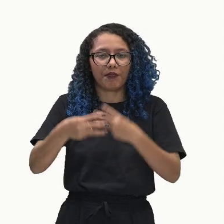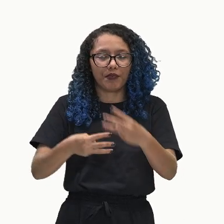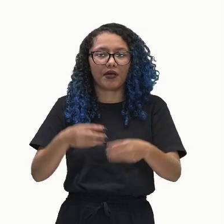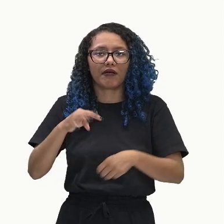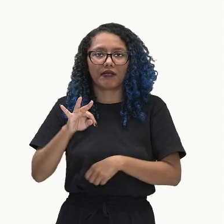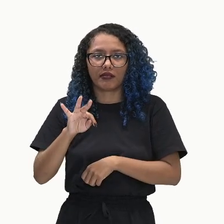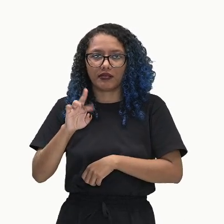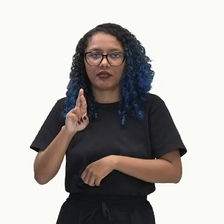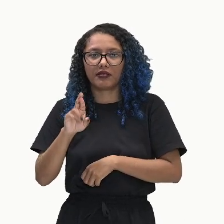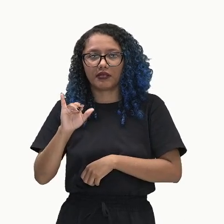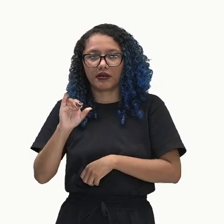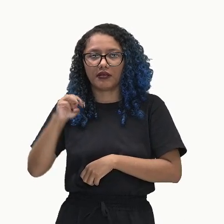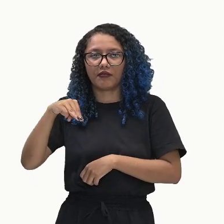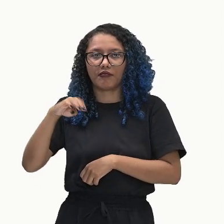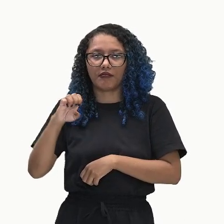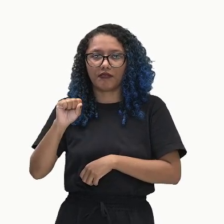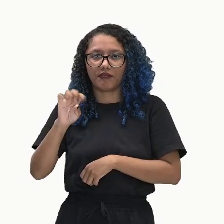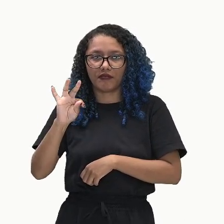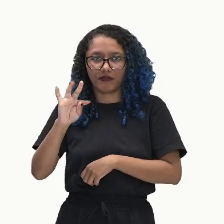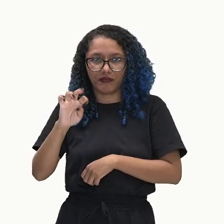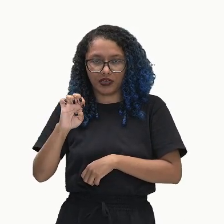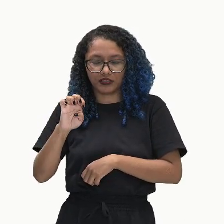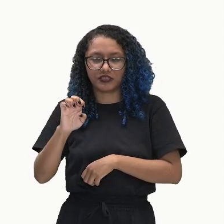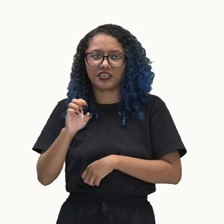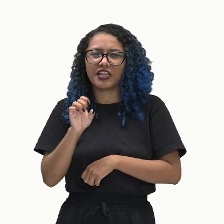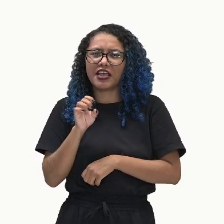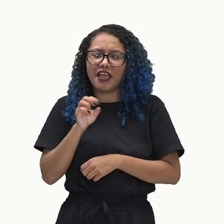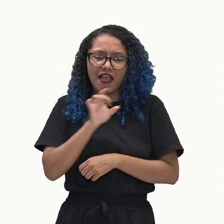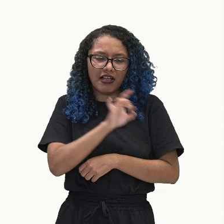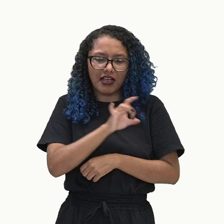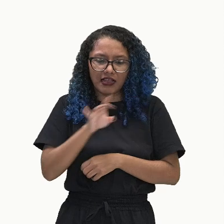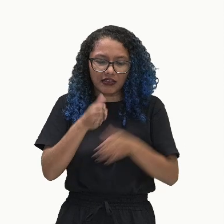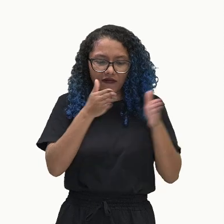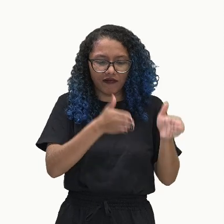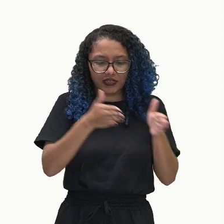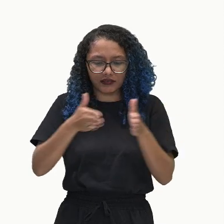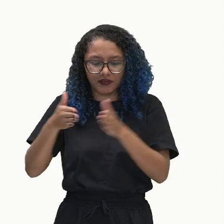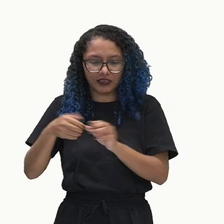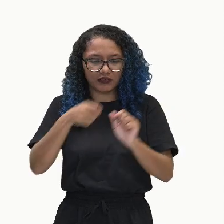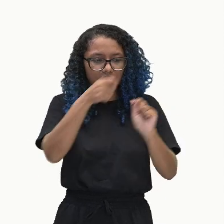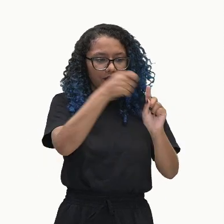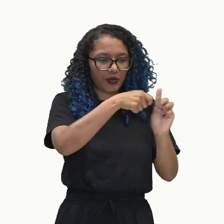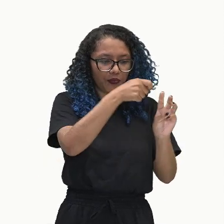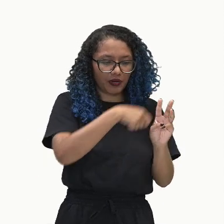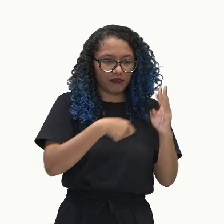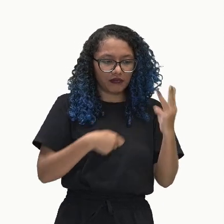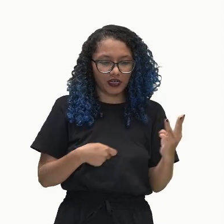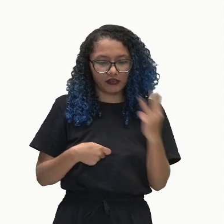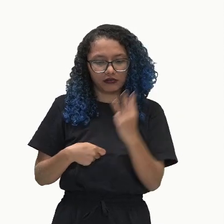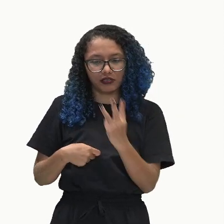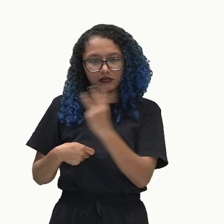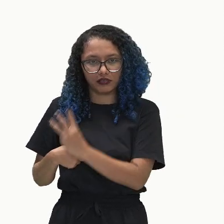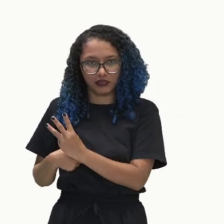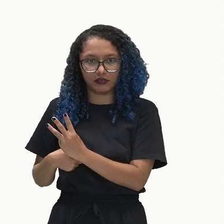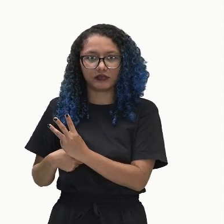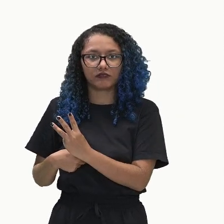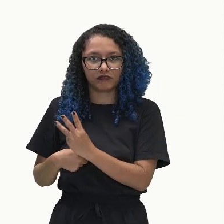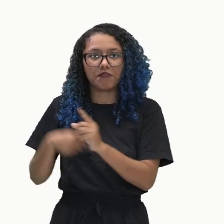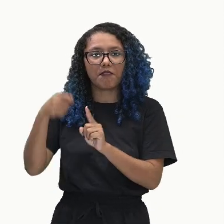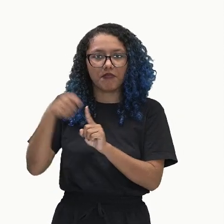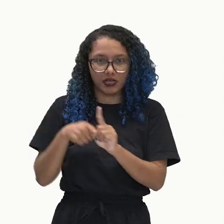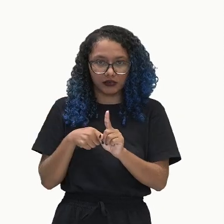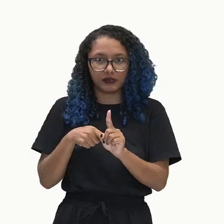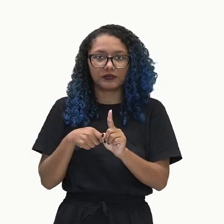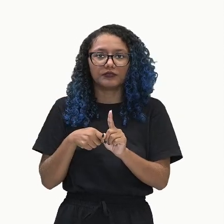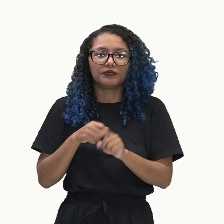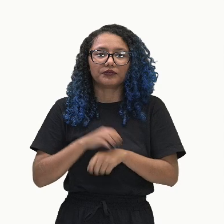um com cerca de 3 meses, aproximadamente. O desenvolvimento fetal acontece durante a gravidez,